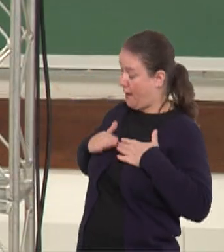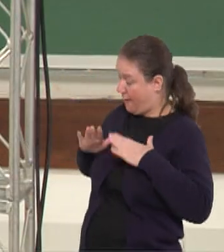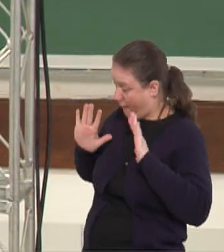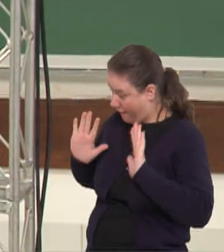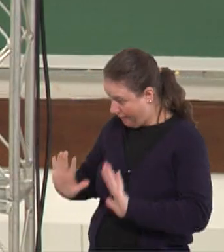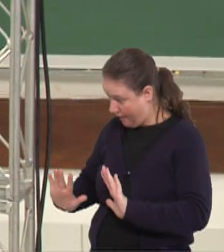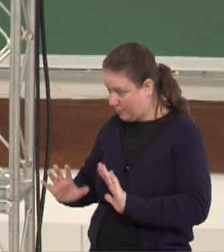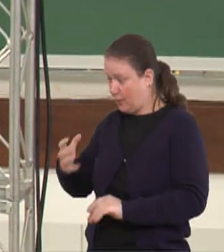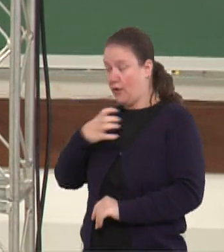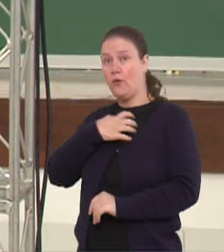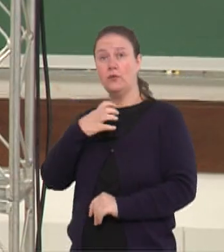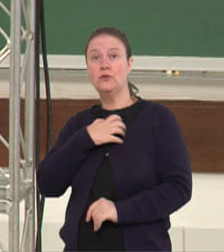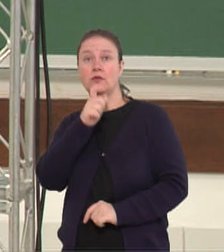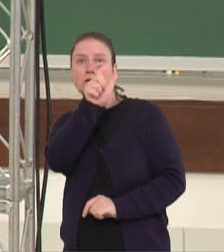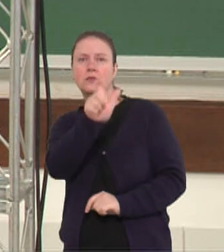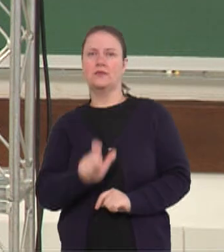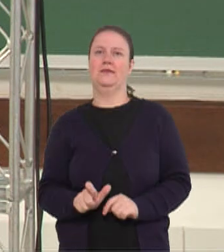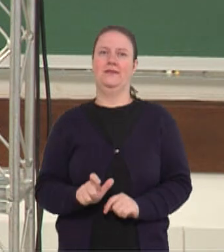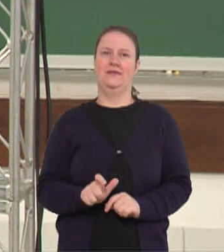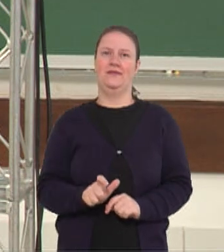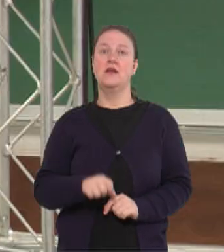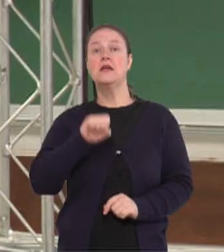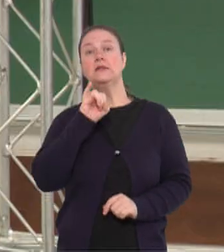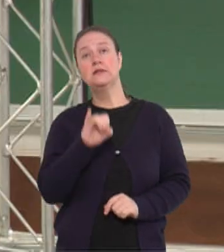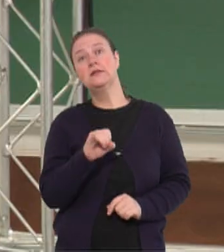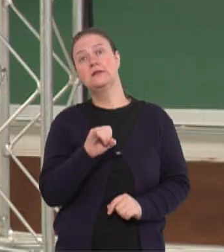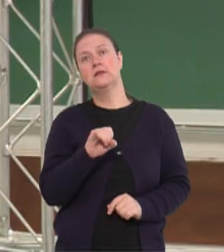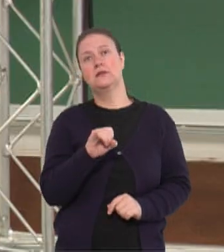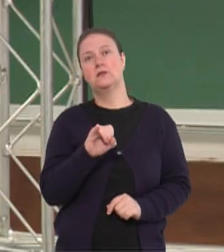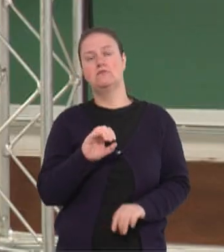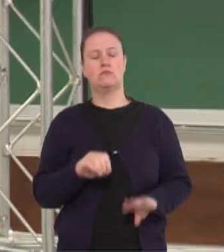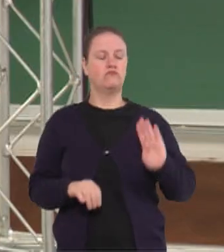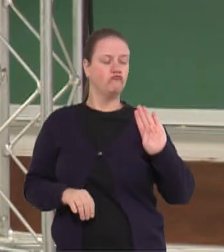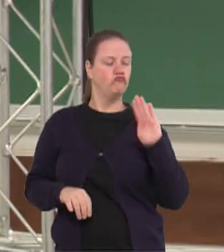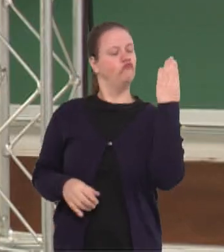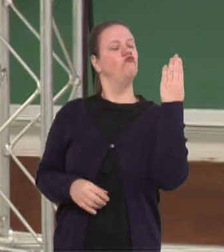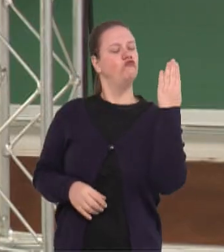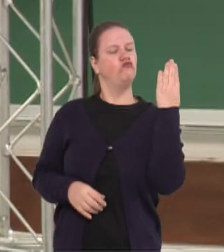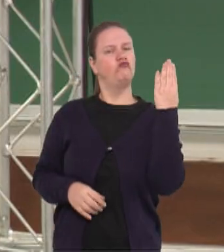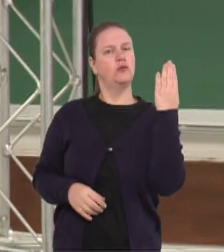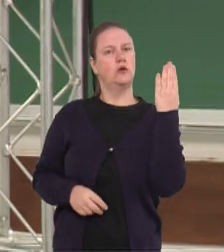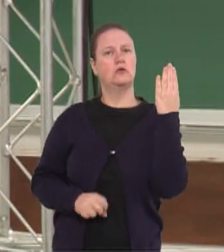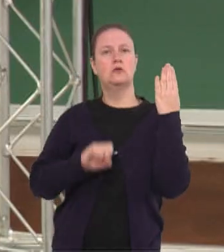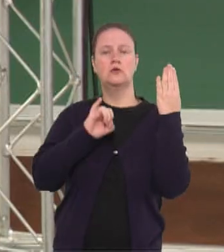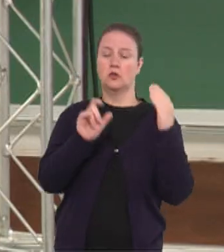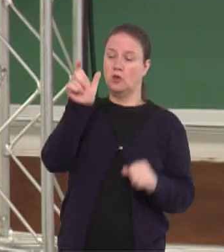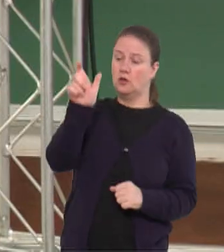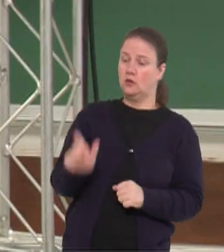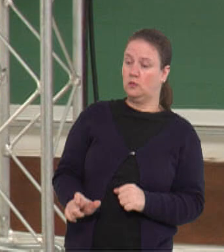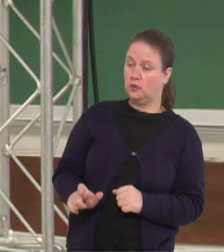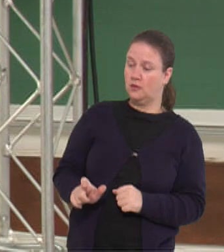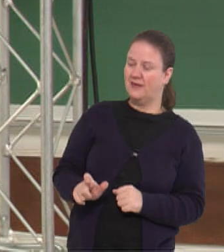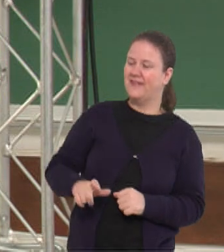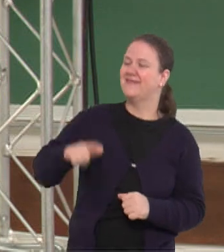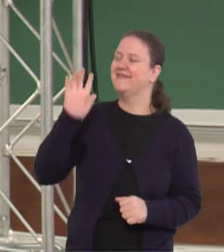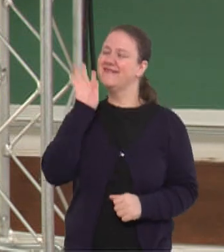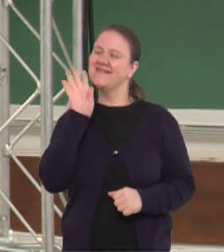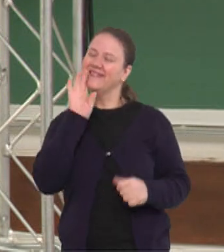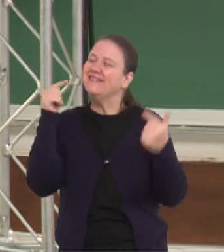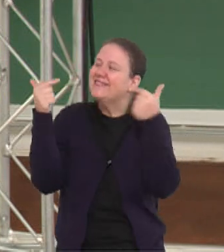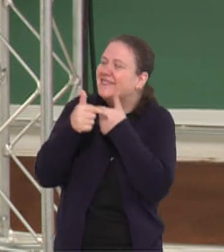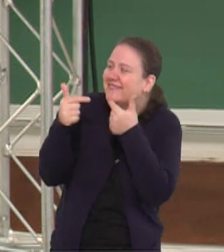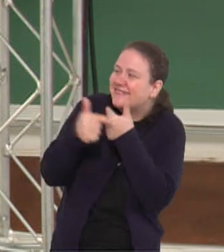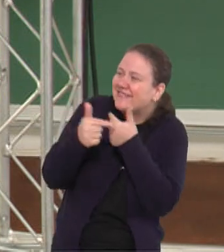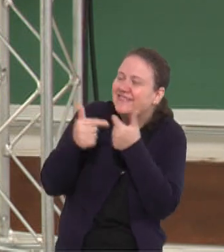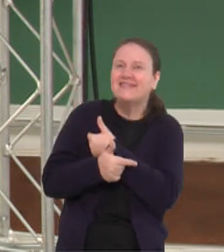jeito de ser da pessoa. Se a pessoa ela é falsa, se a pessoa é bem-humorada,